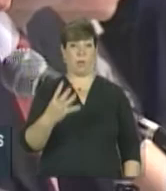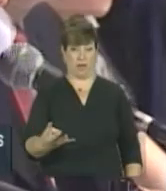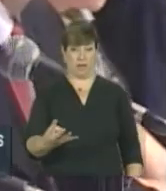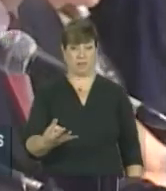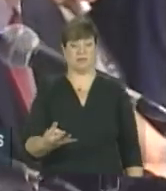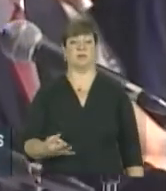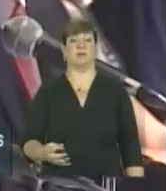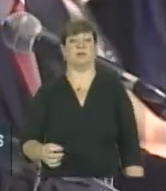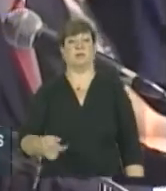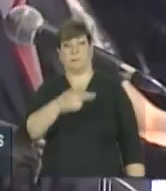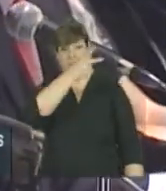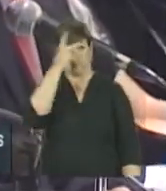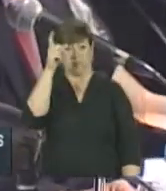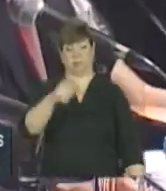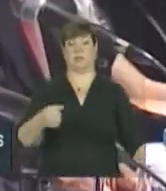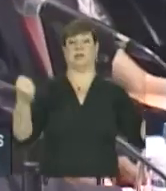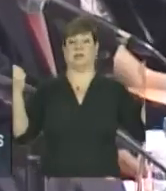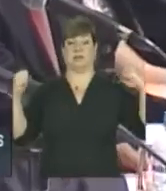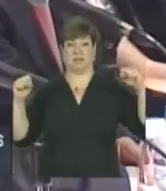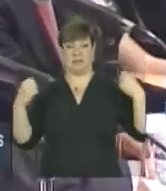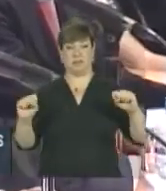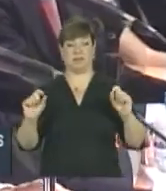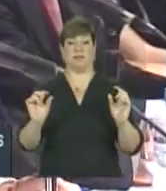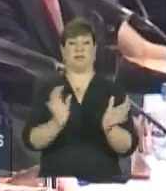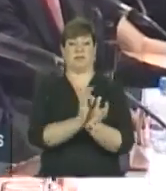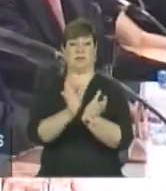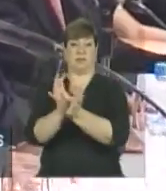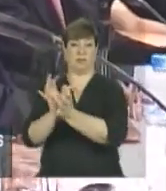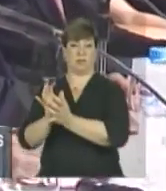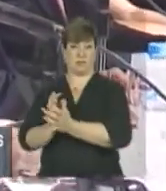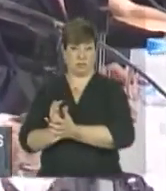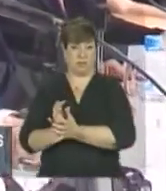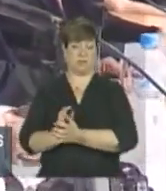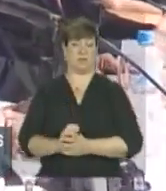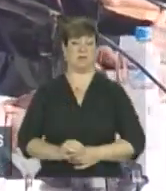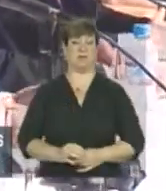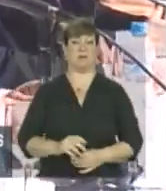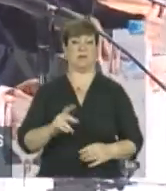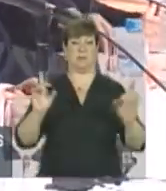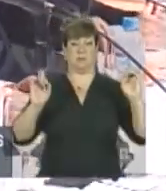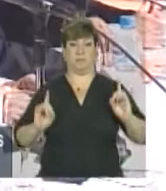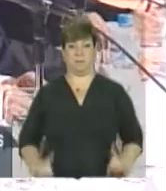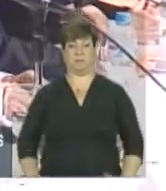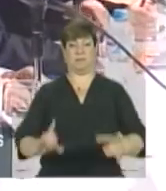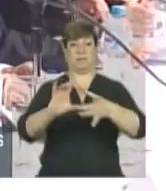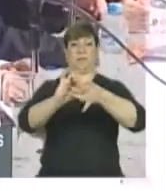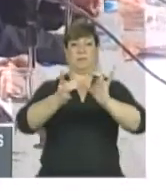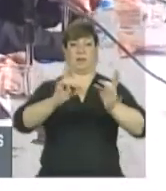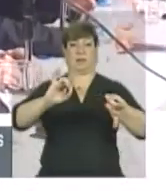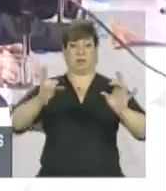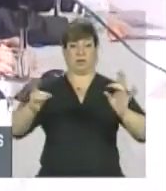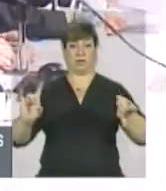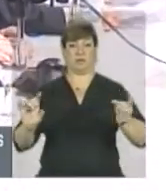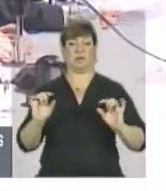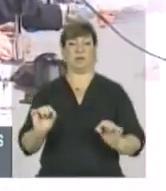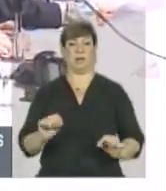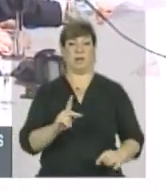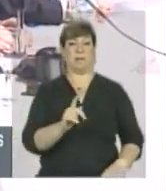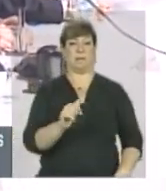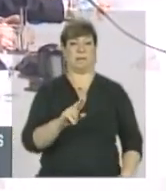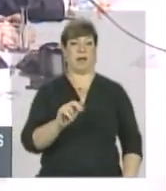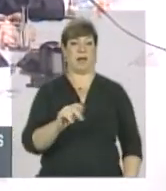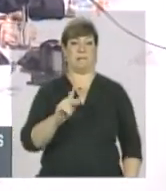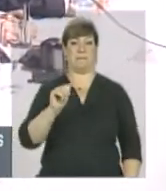1.184 atletas nas modalidades paralímpicas. No Parapan,